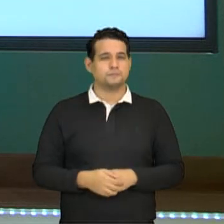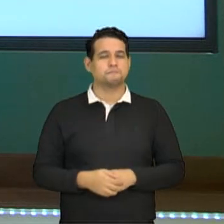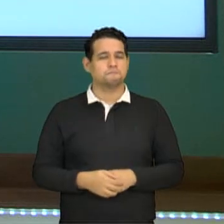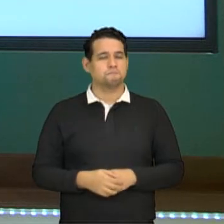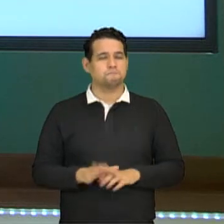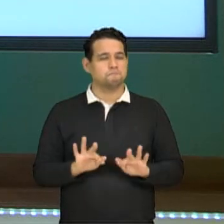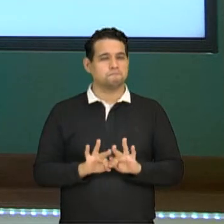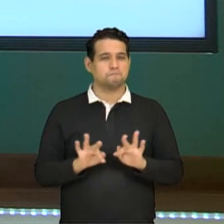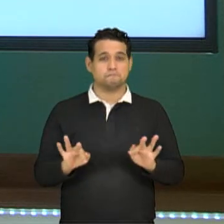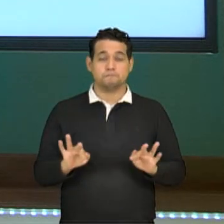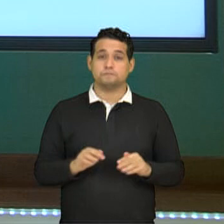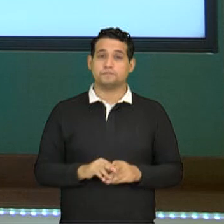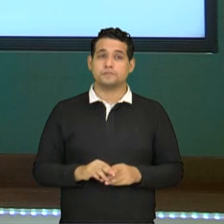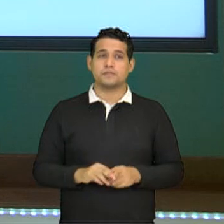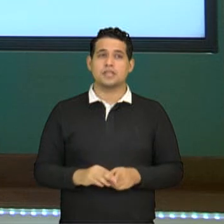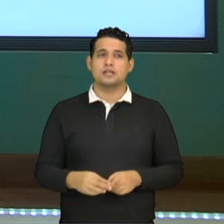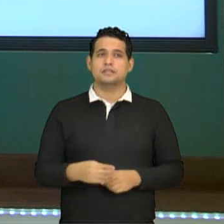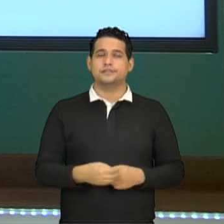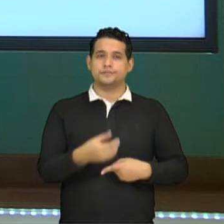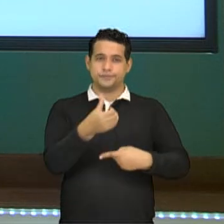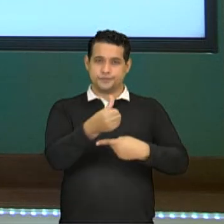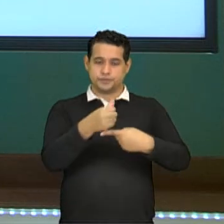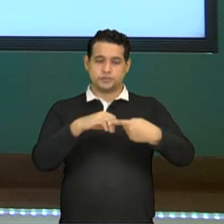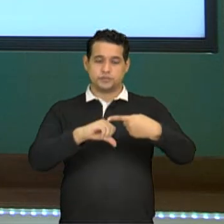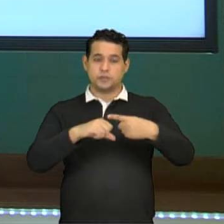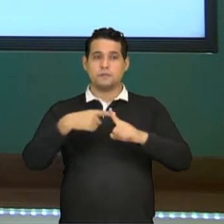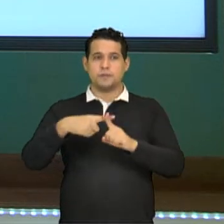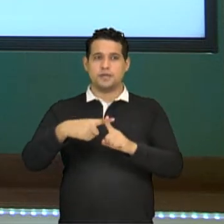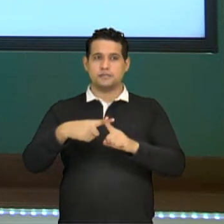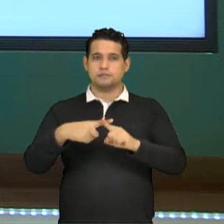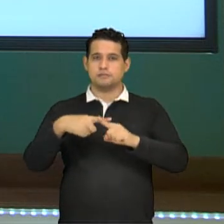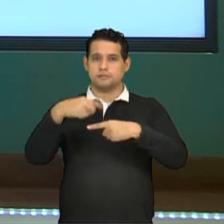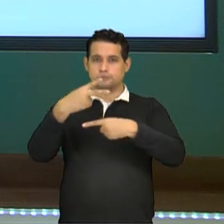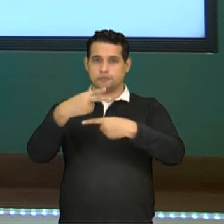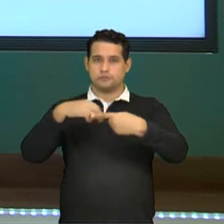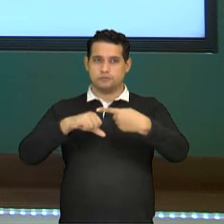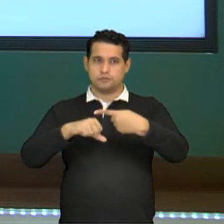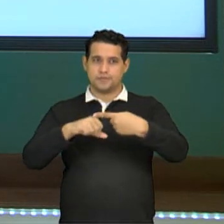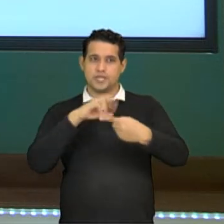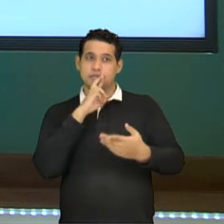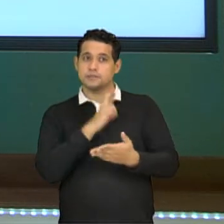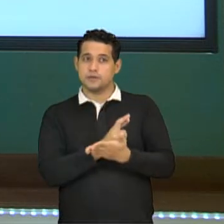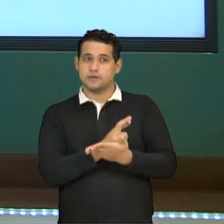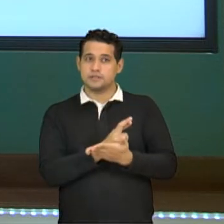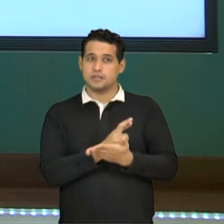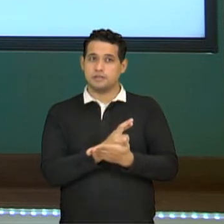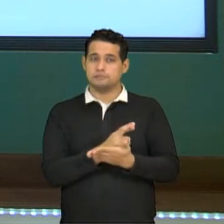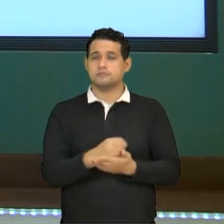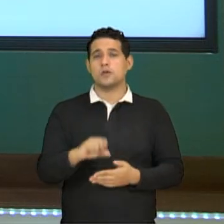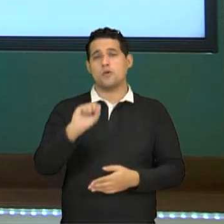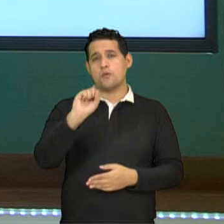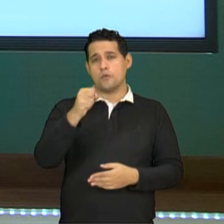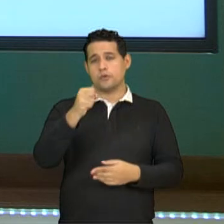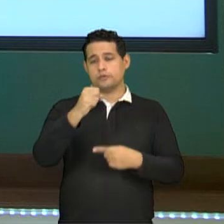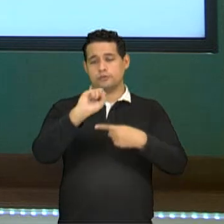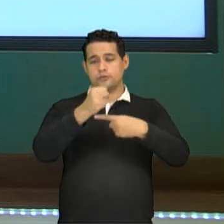Simples assim. Então, 6 nonos mais 2 nonos, 8 nonos, ok? Ou 8 sobre